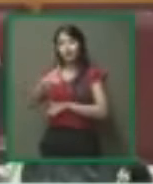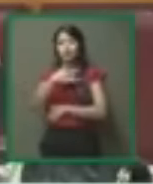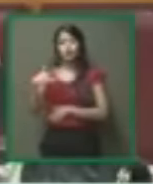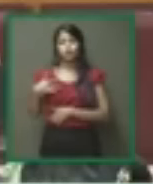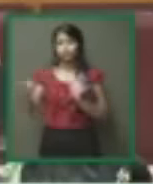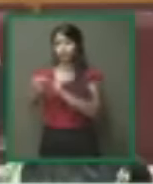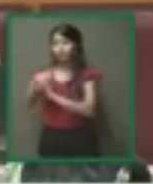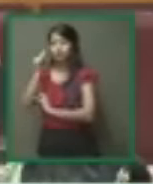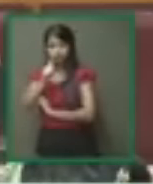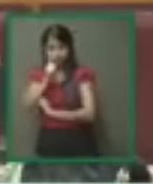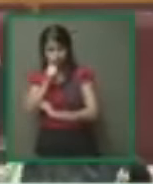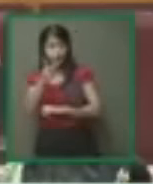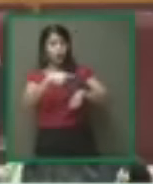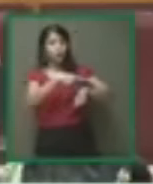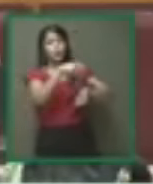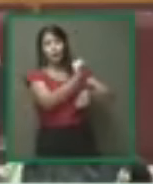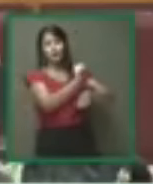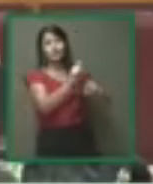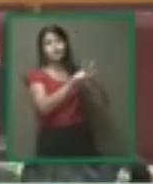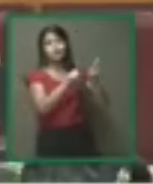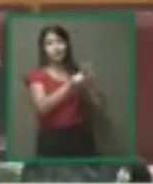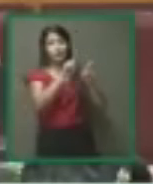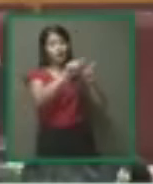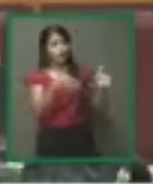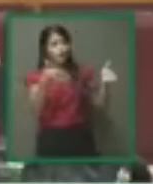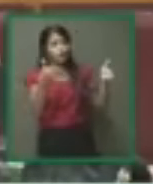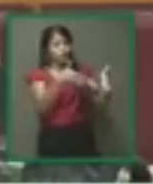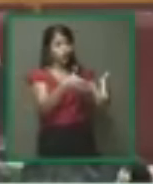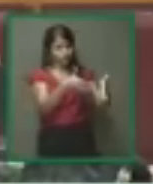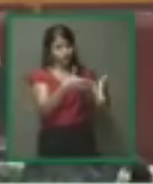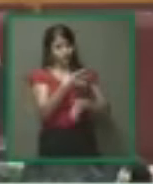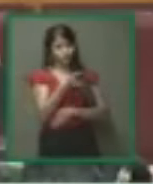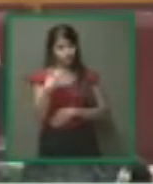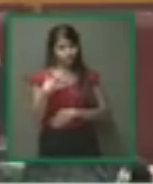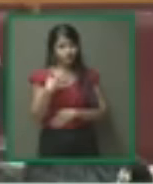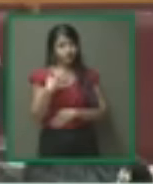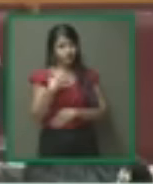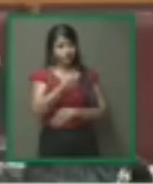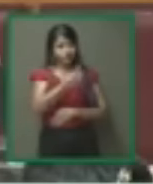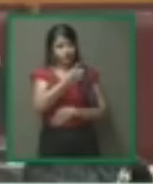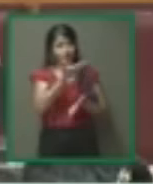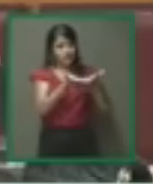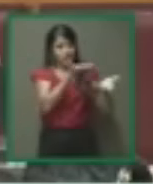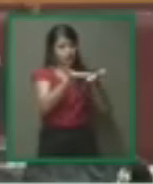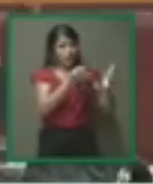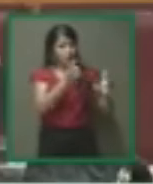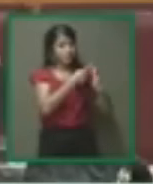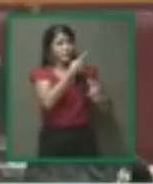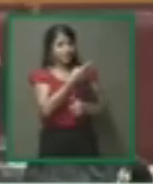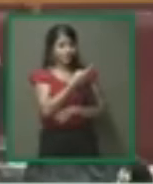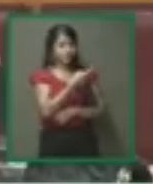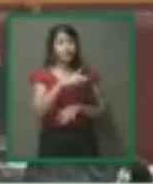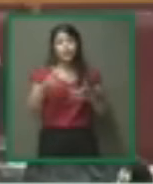mulher, eu sou pós-graduado em atenção primária à saúde, eu curso especialização